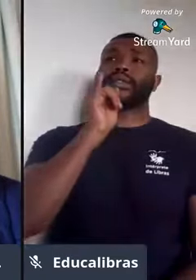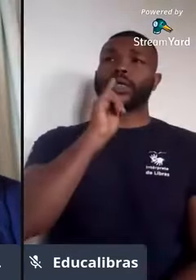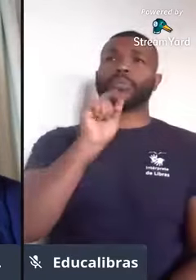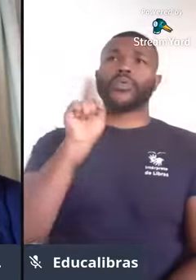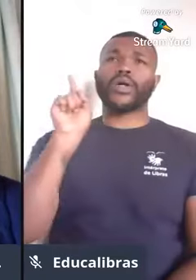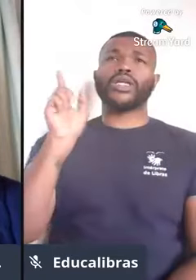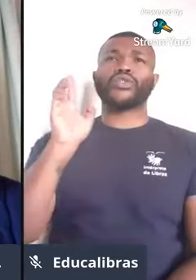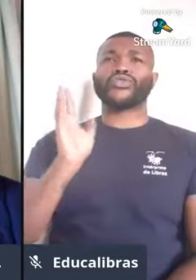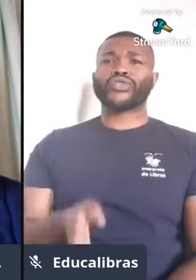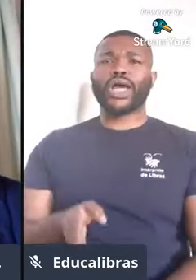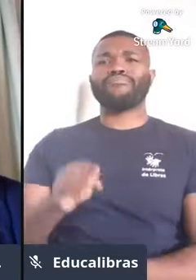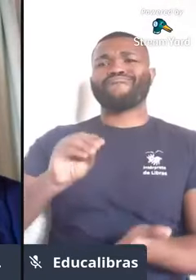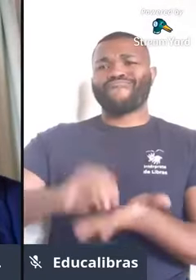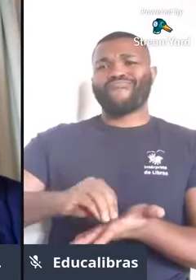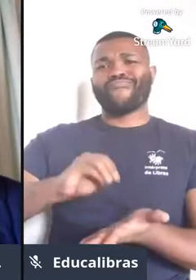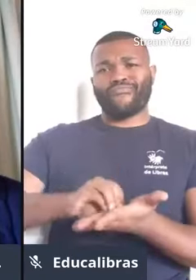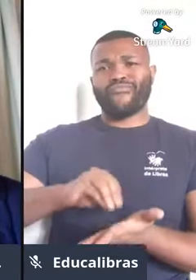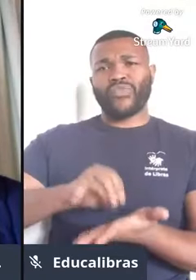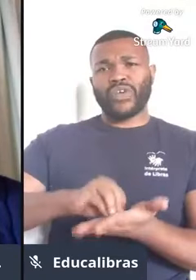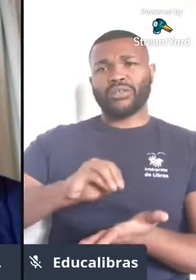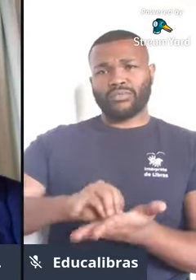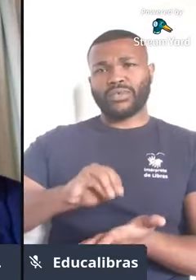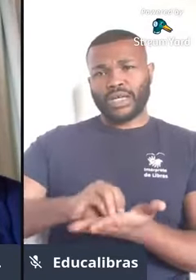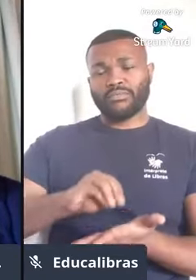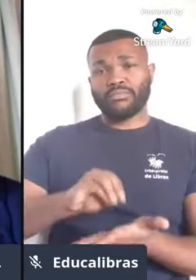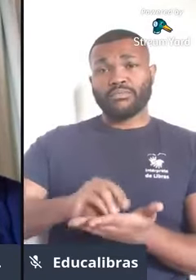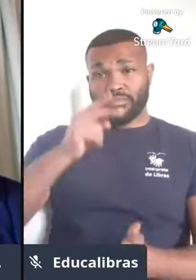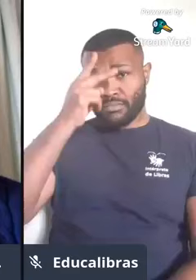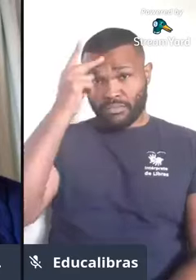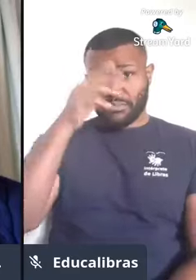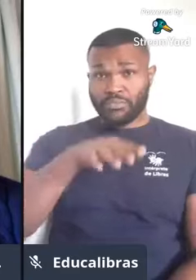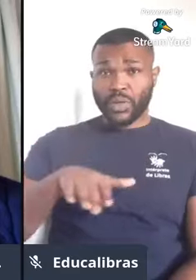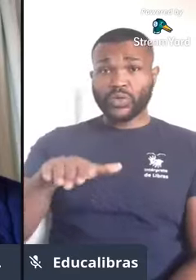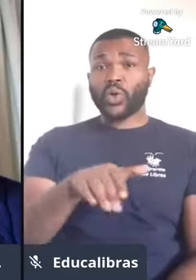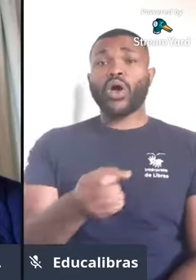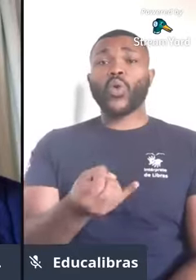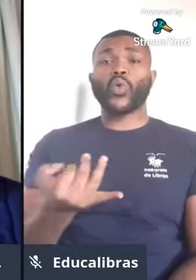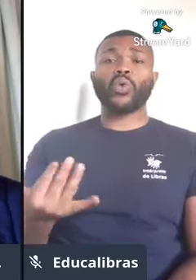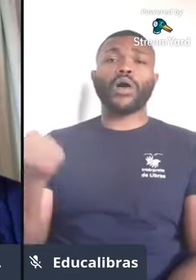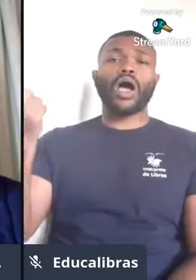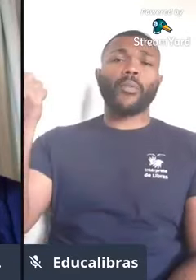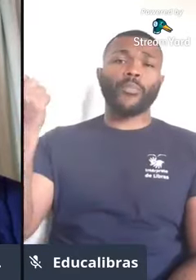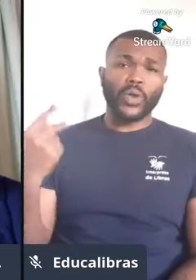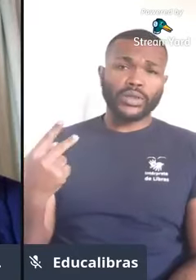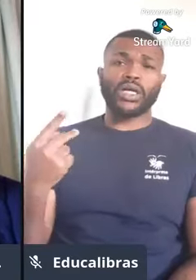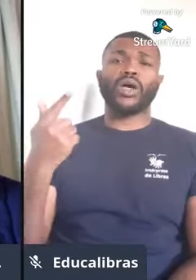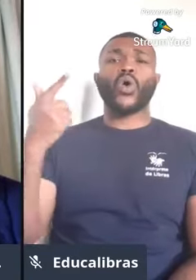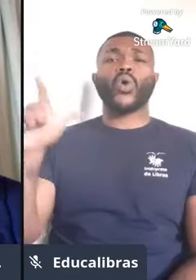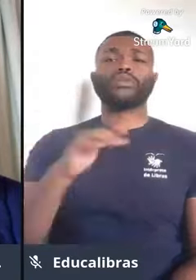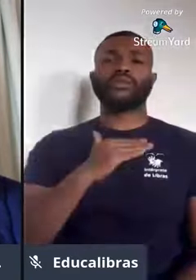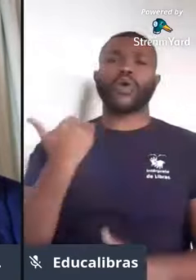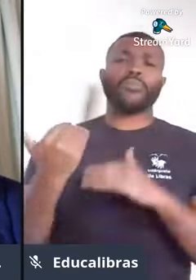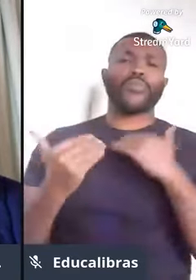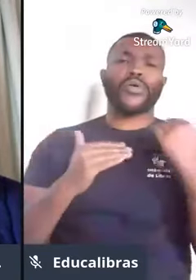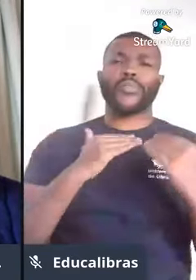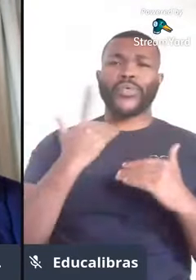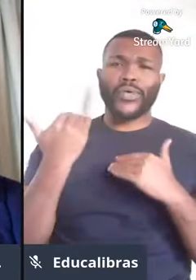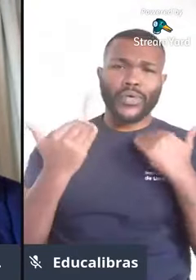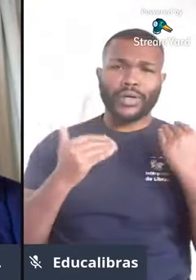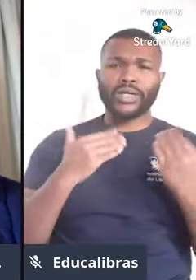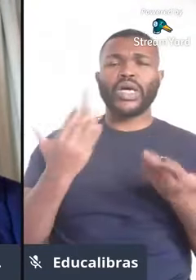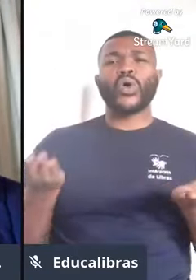era suficiente, né, as pessoas foram se aposentando, algumas falecendo, e hoje nós temos um número que eu